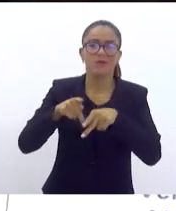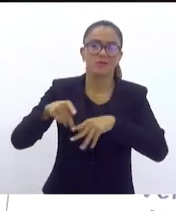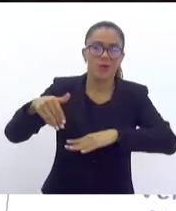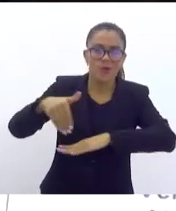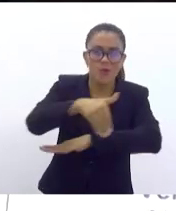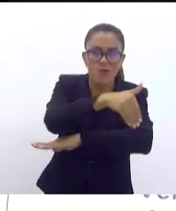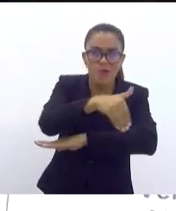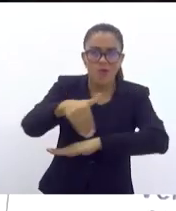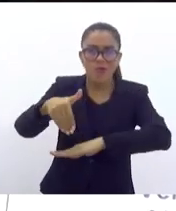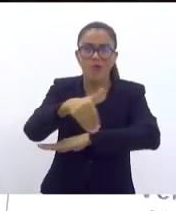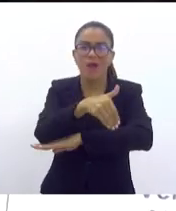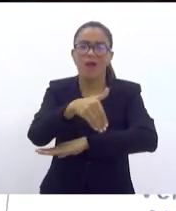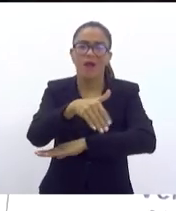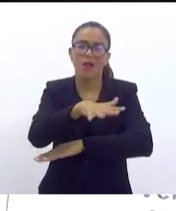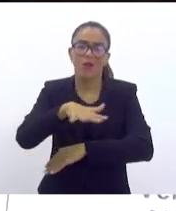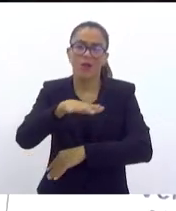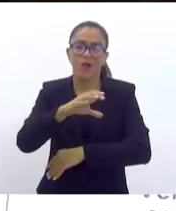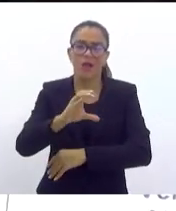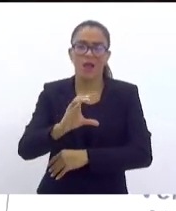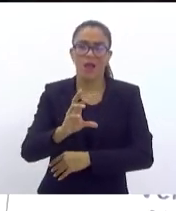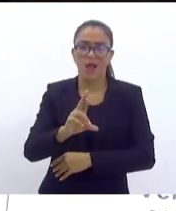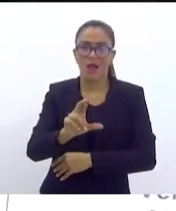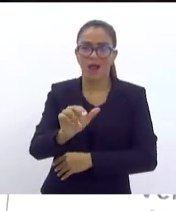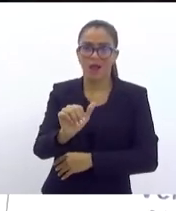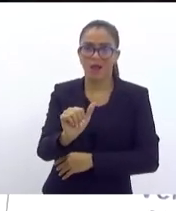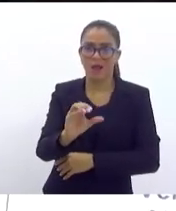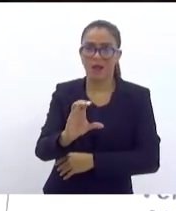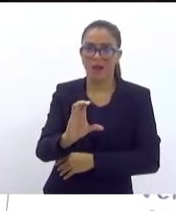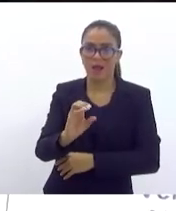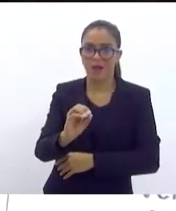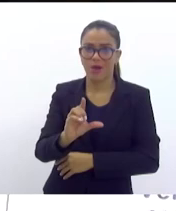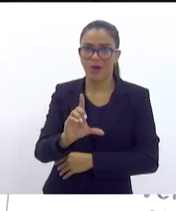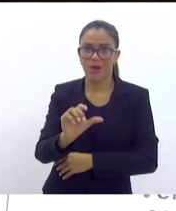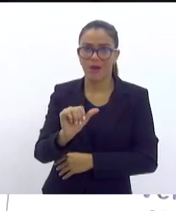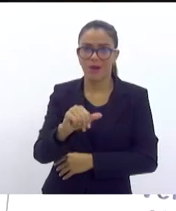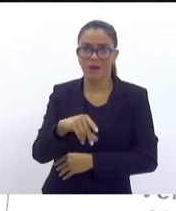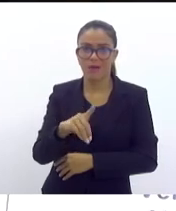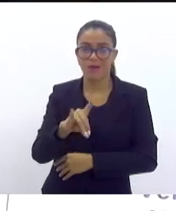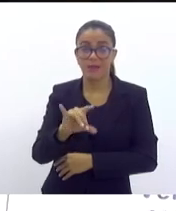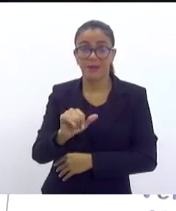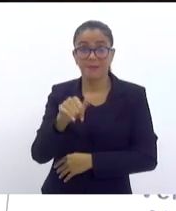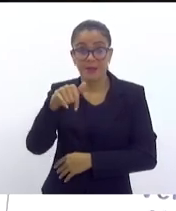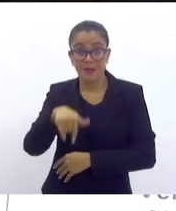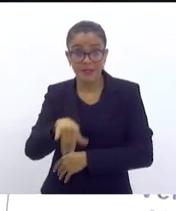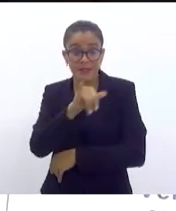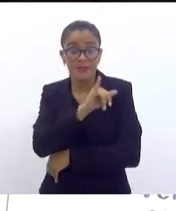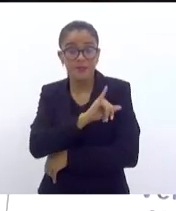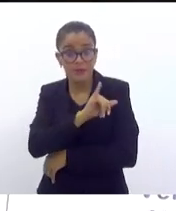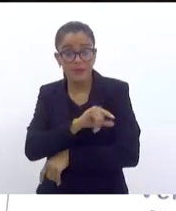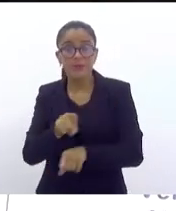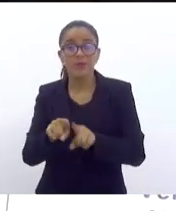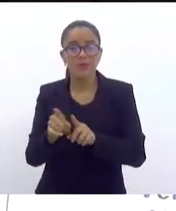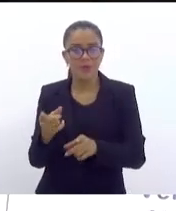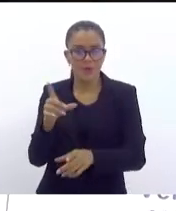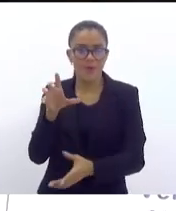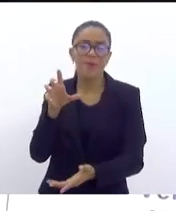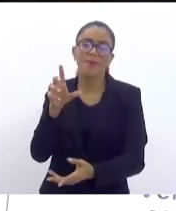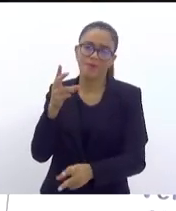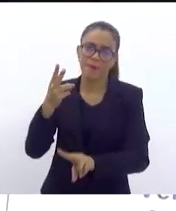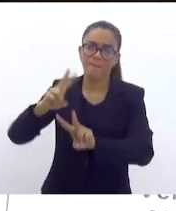ali na região da Cracolândia aqui no Rio de Janeiro é houve apreensões